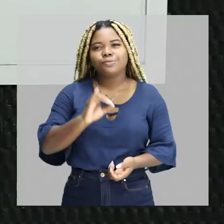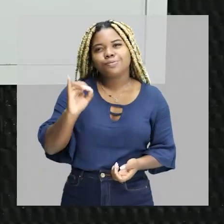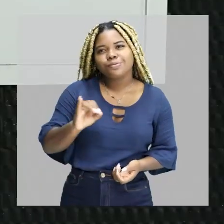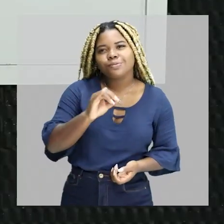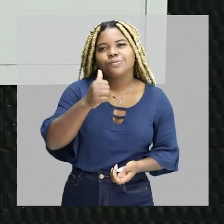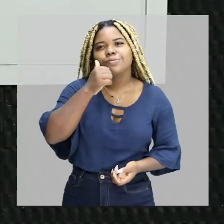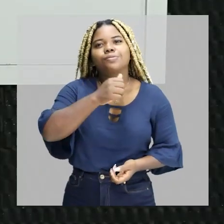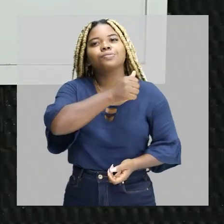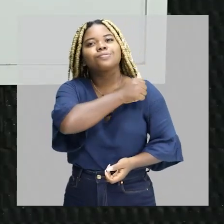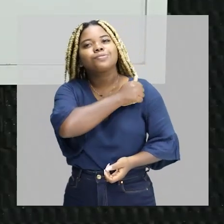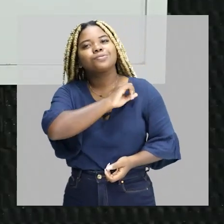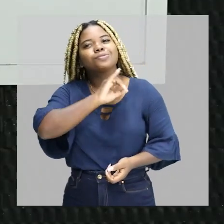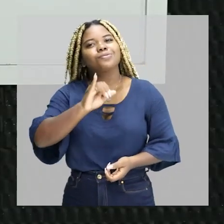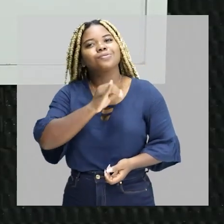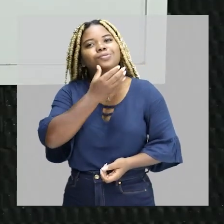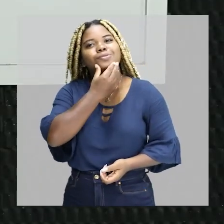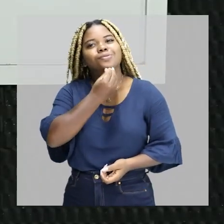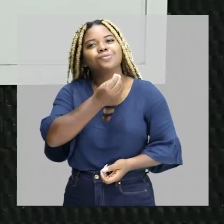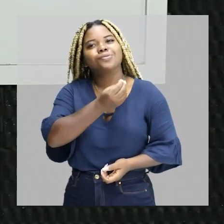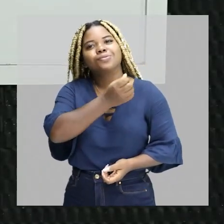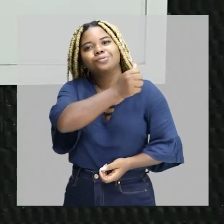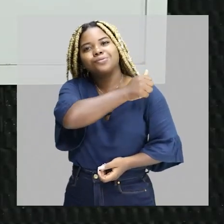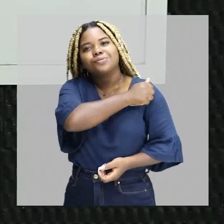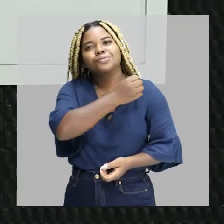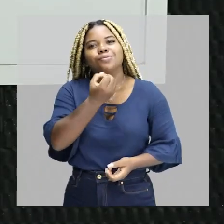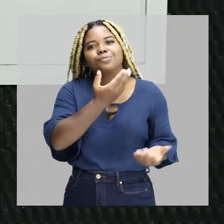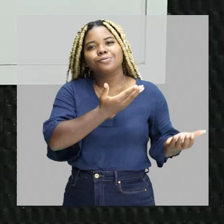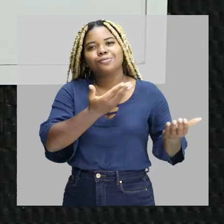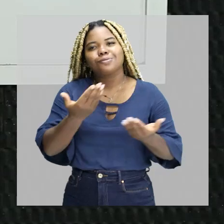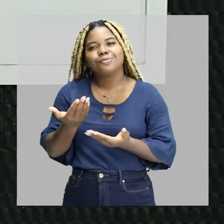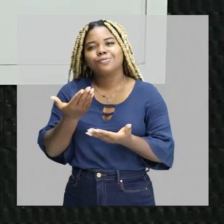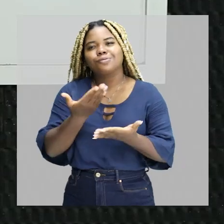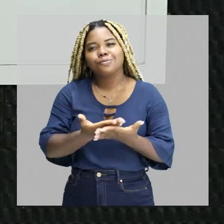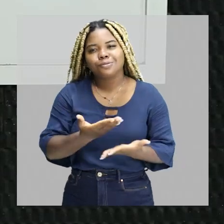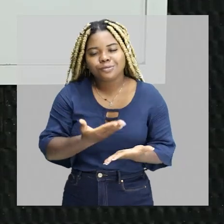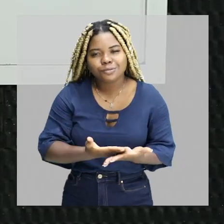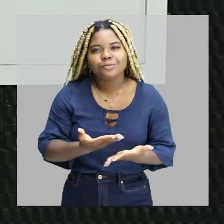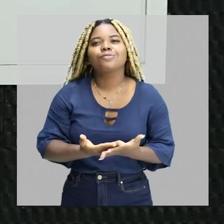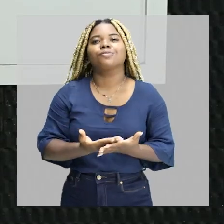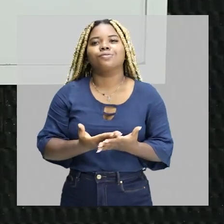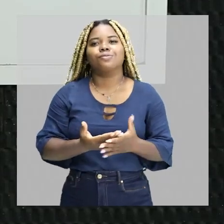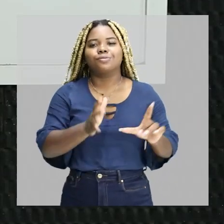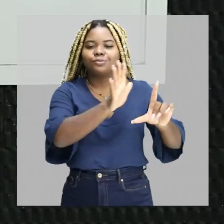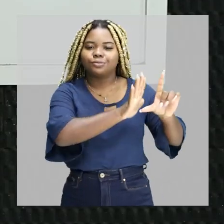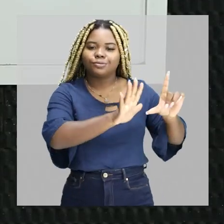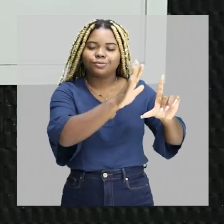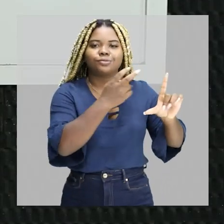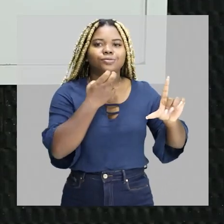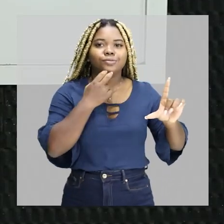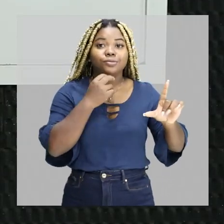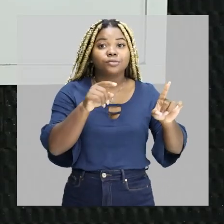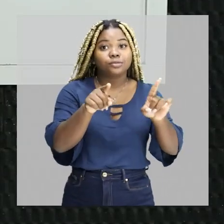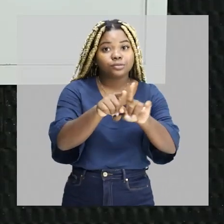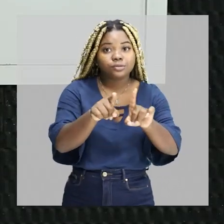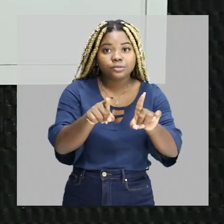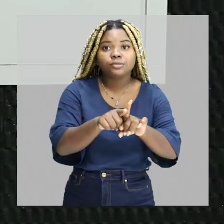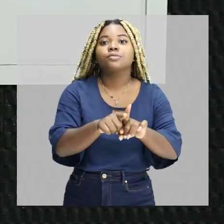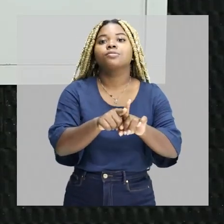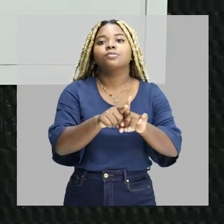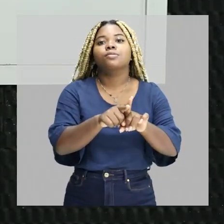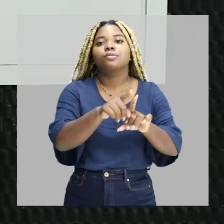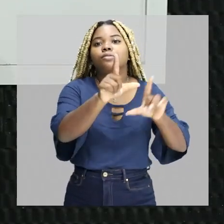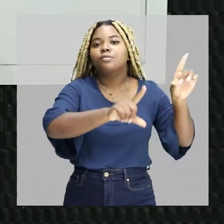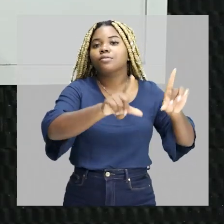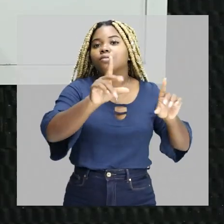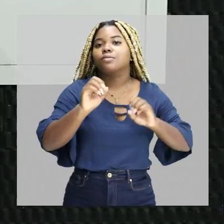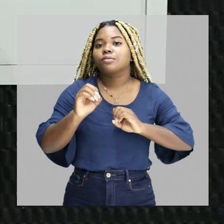Olá, aluna! Olá, aluno! Seja bem-vindo a mais uma aula aqui pela TV Educação e também pela plataforma Gonçalves Dias. Bom, a